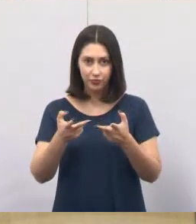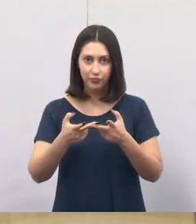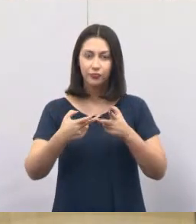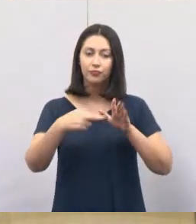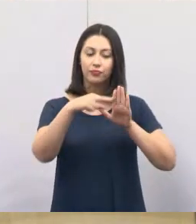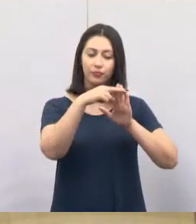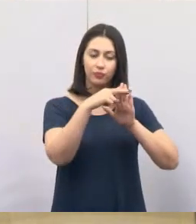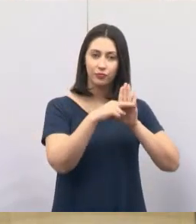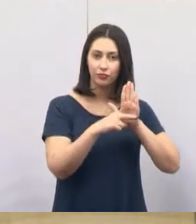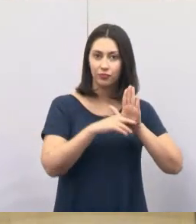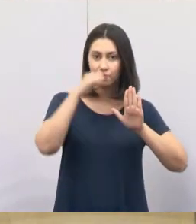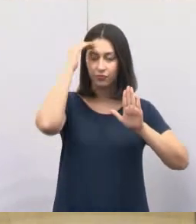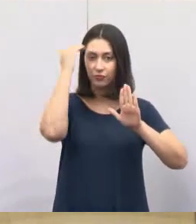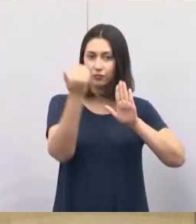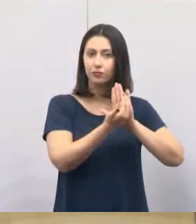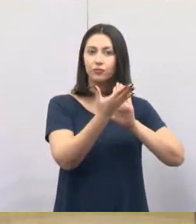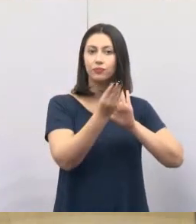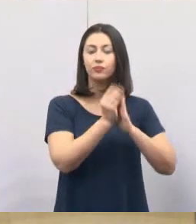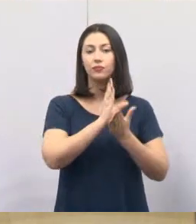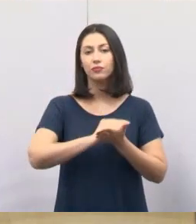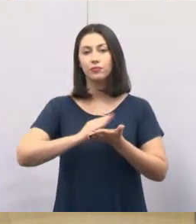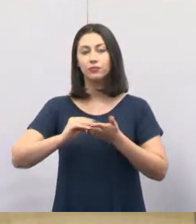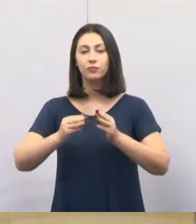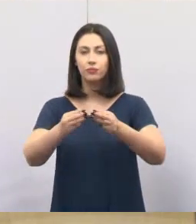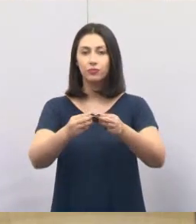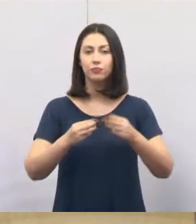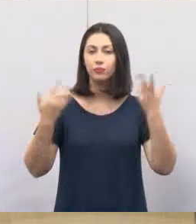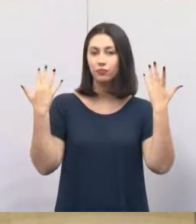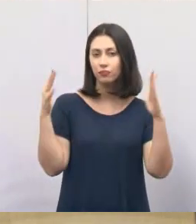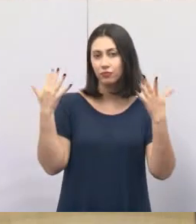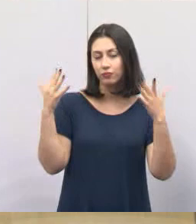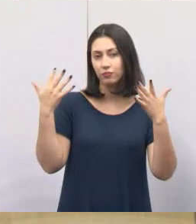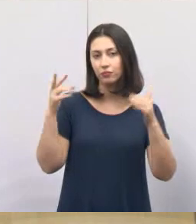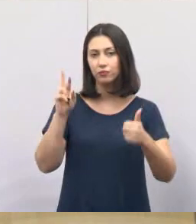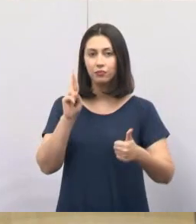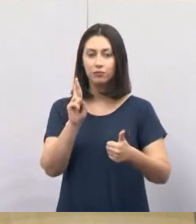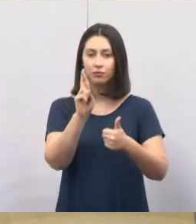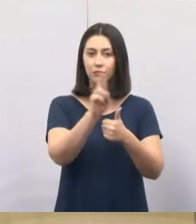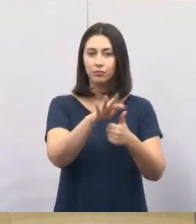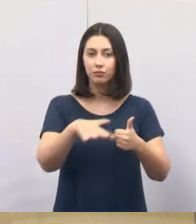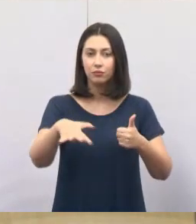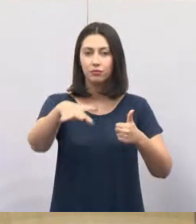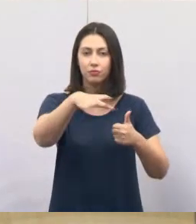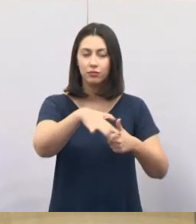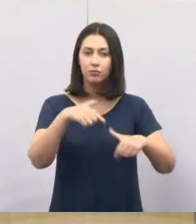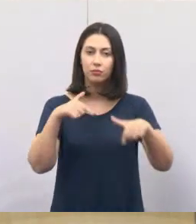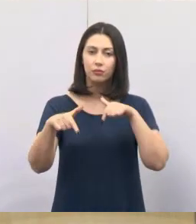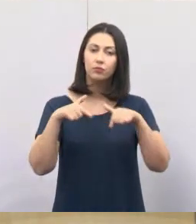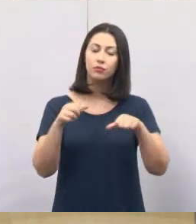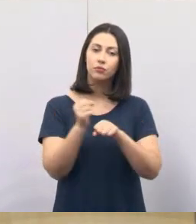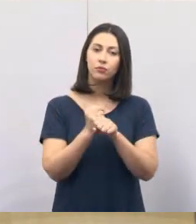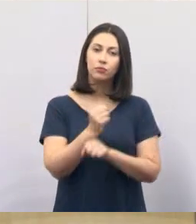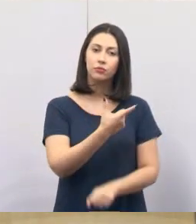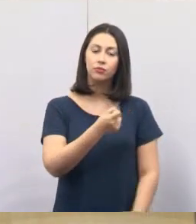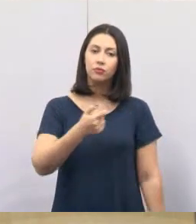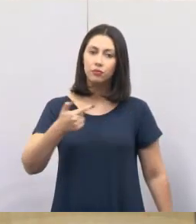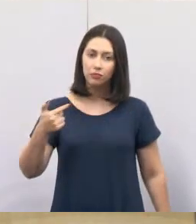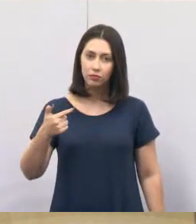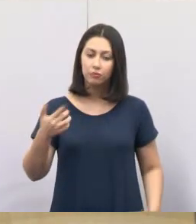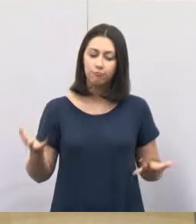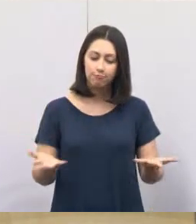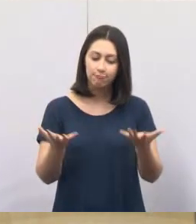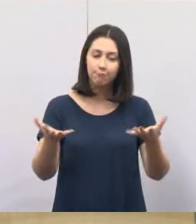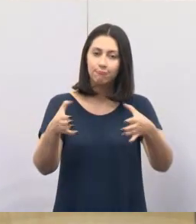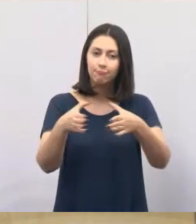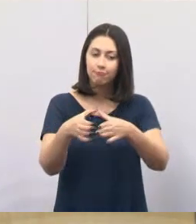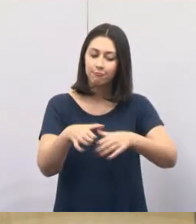regimentais, consignar o trabalho dessa sessão, em submissão com relatória, Procurador-Geral do Município pelos serviços prestados no ano 2022, enaltecendo o desempenho de